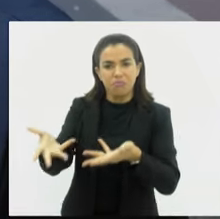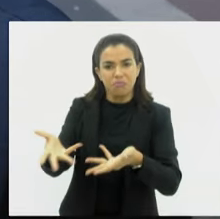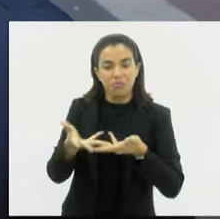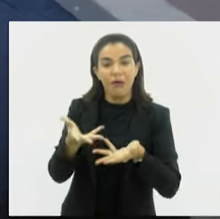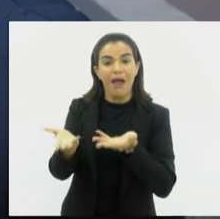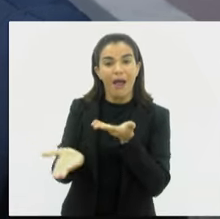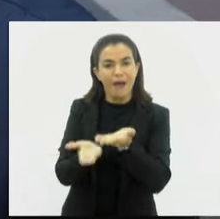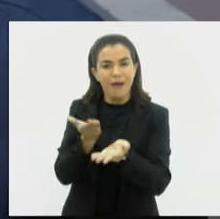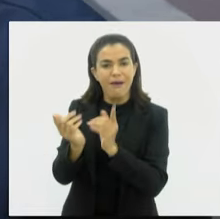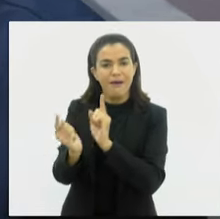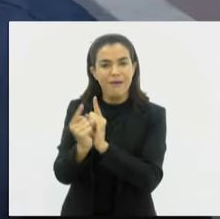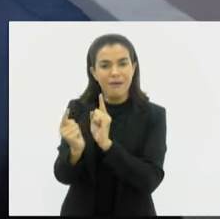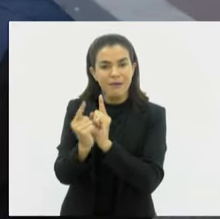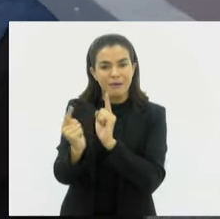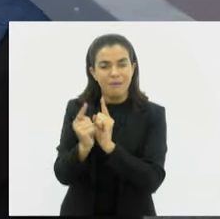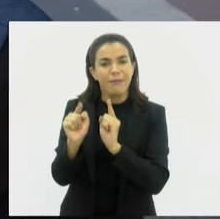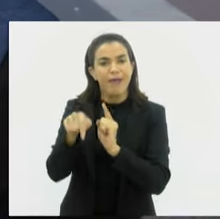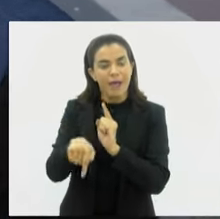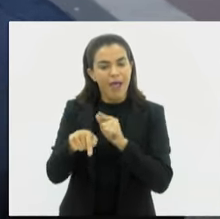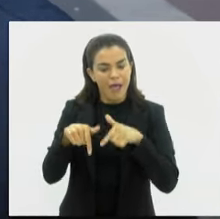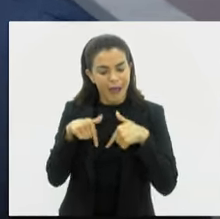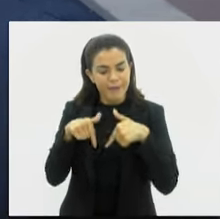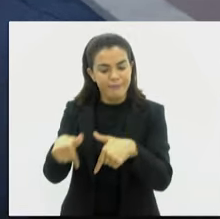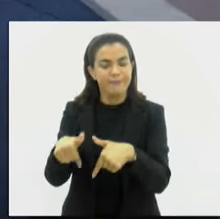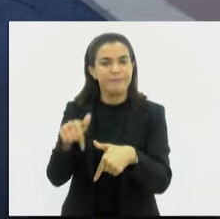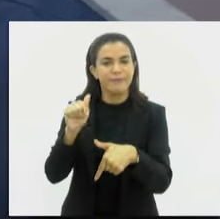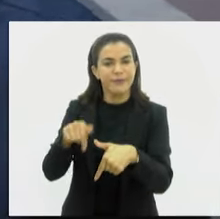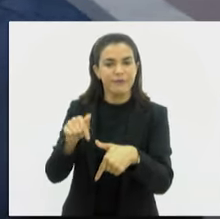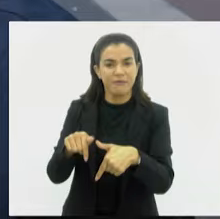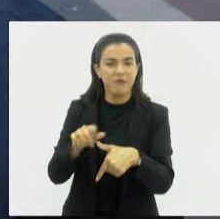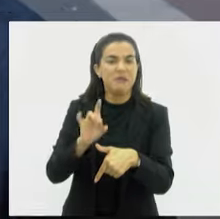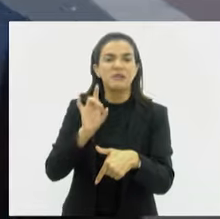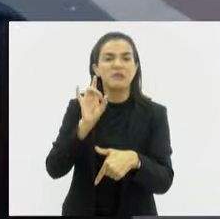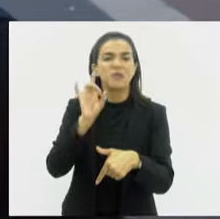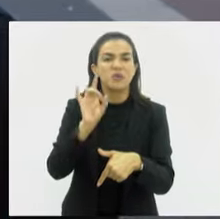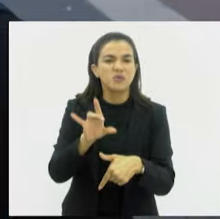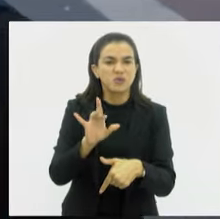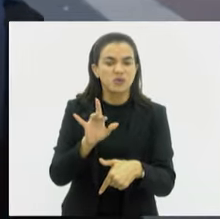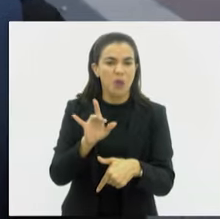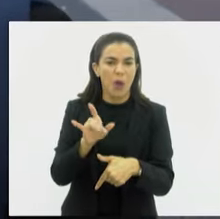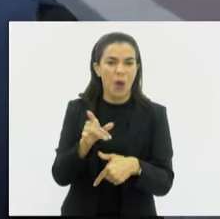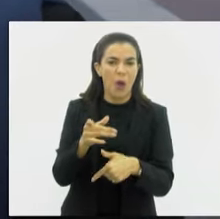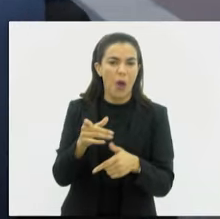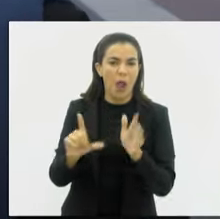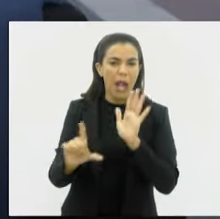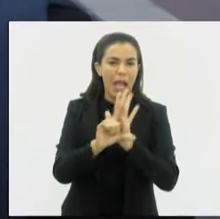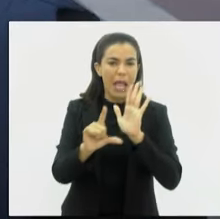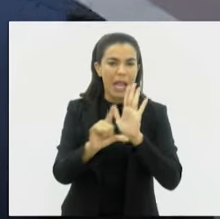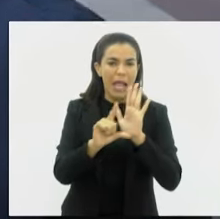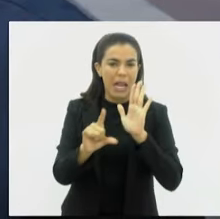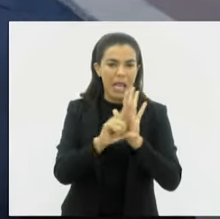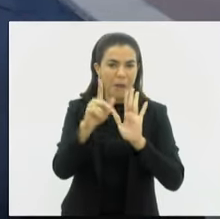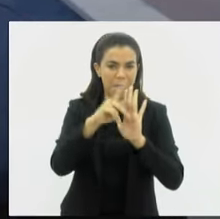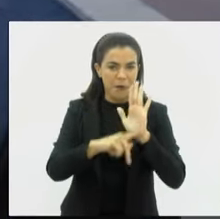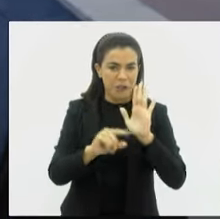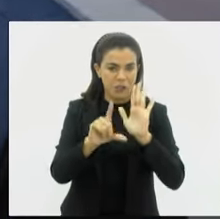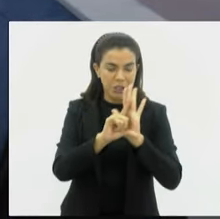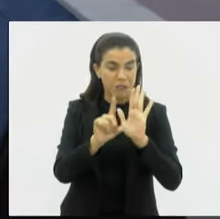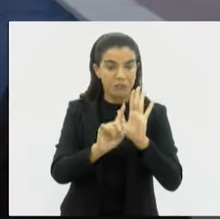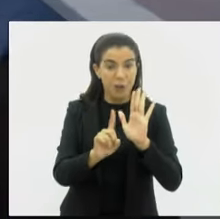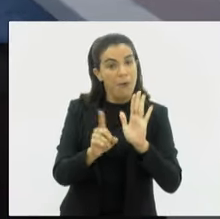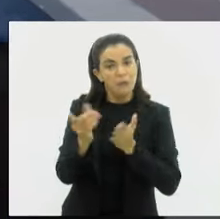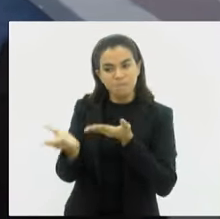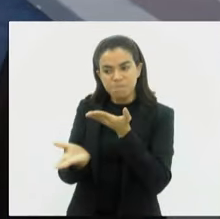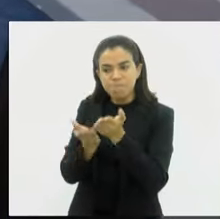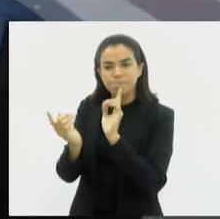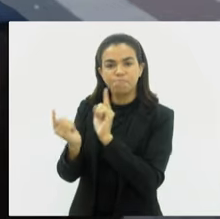pela comissão. A comissão hoje é uma comissão ativa, não é uma comissão só de observância de leis ou de projetos de leis, mas que também atende a